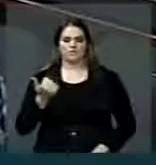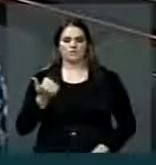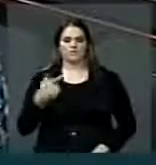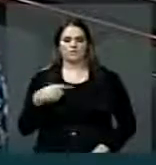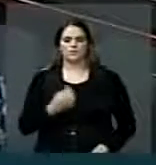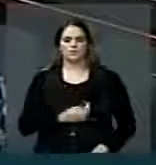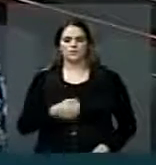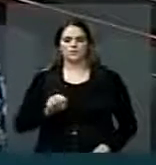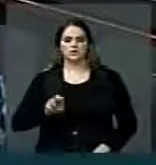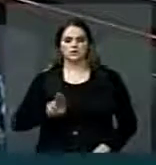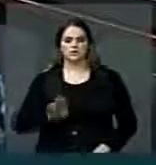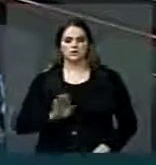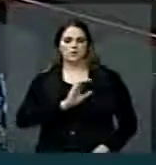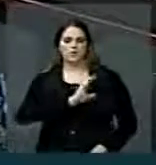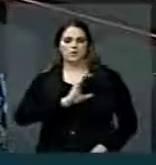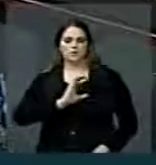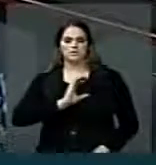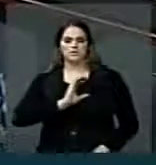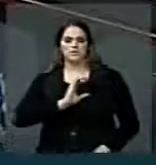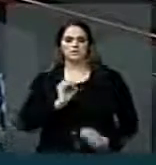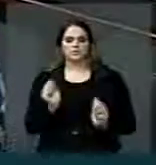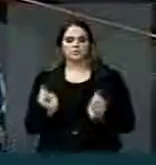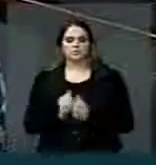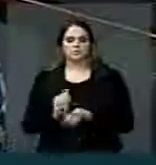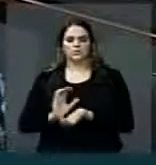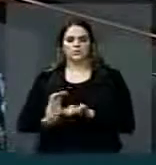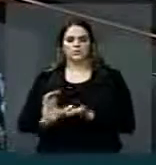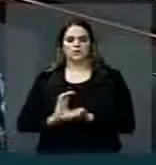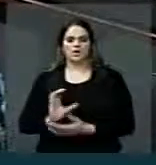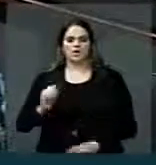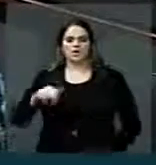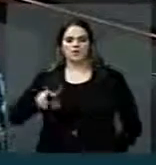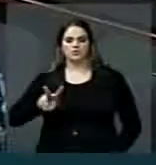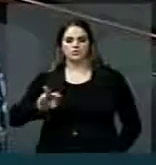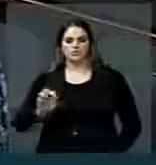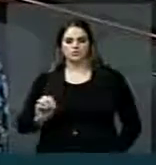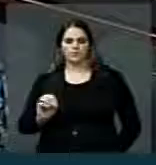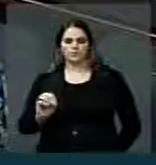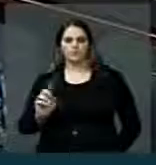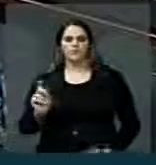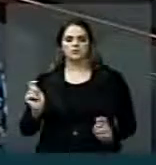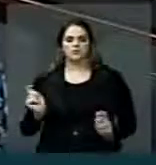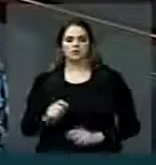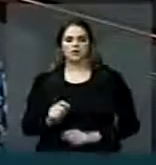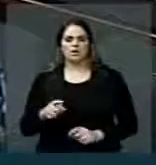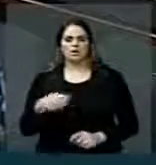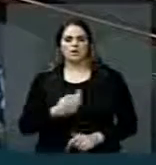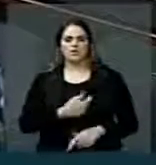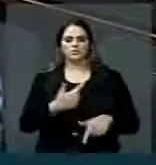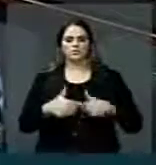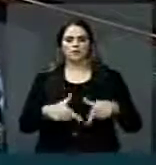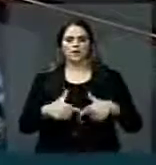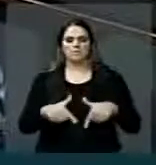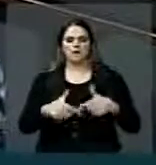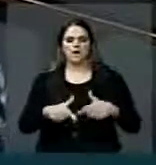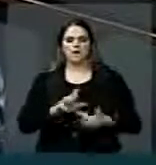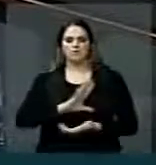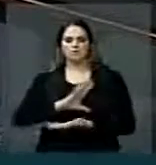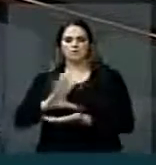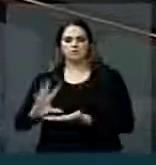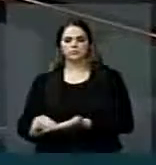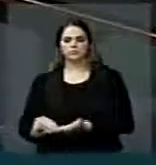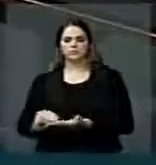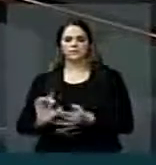nossa subcomissão com o Conselho Consultivo, se poderia, evidentemente, incorporar e aproveitar toda a riqueza